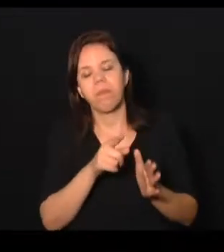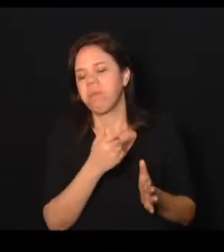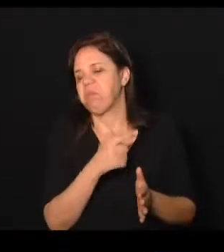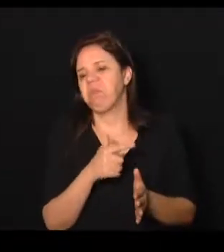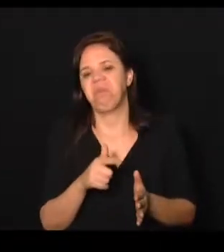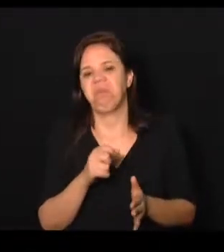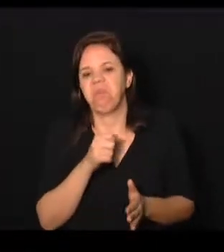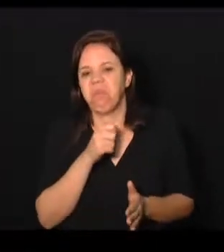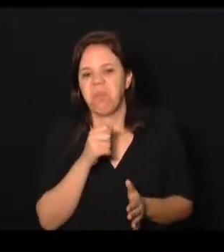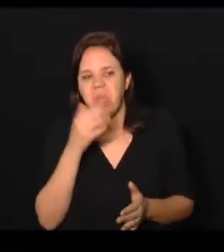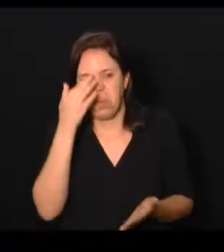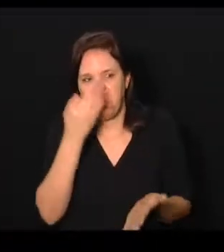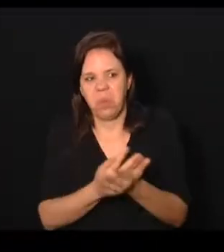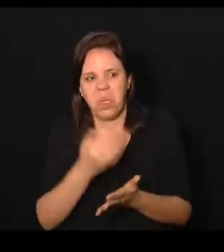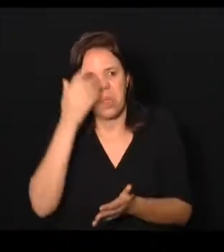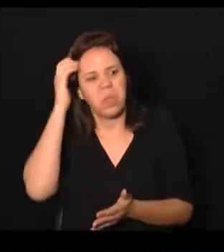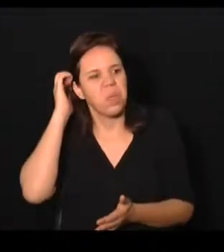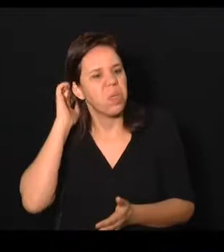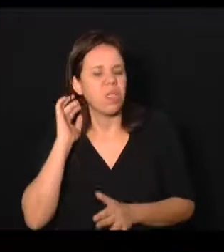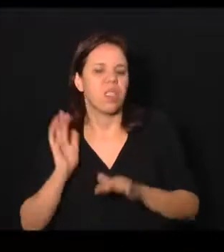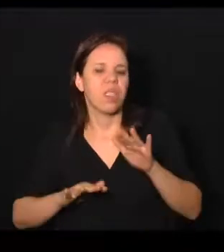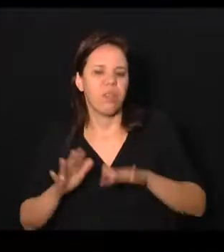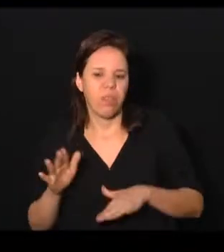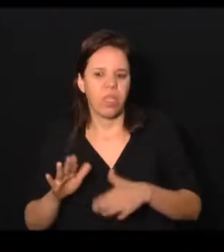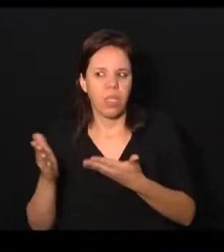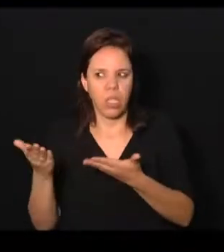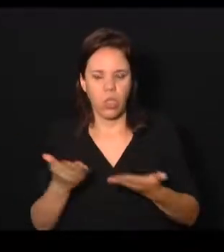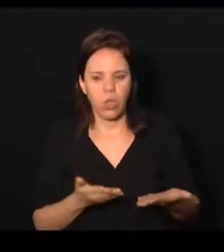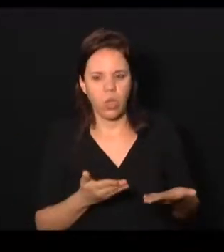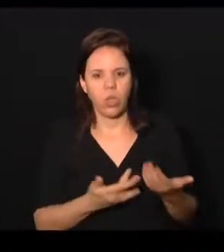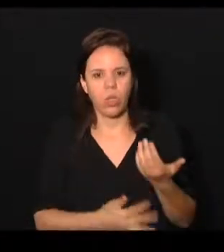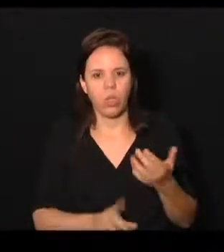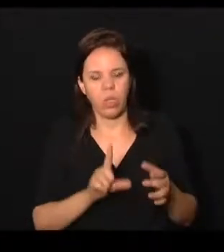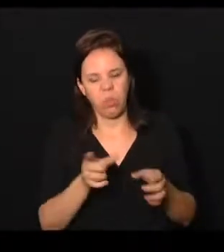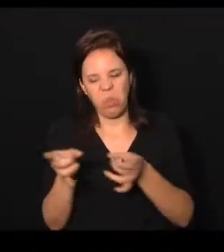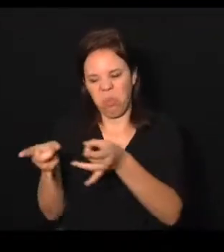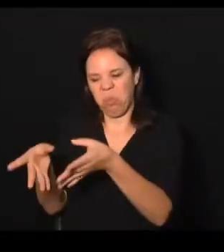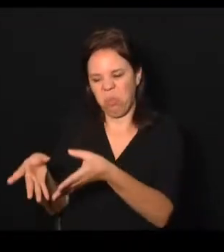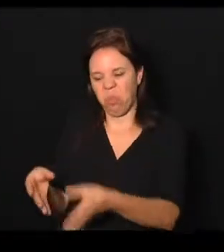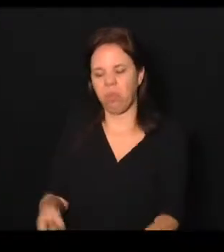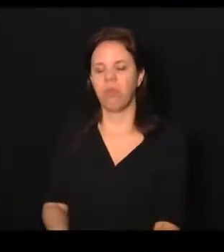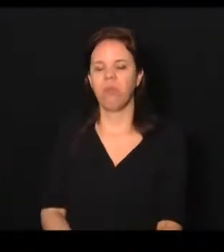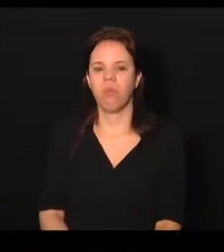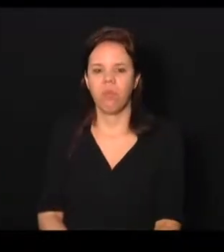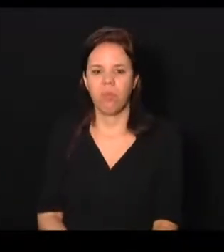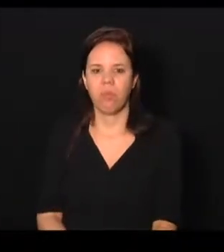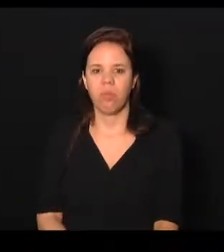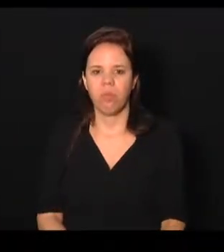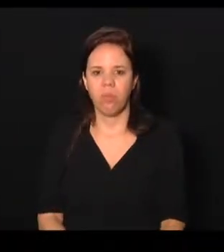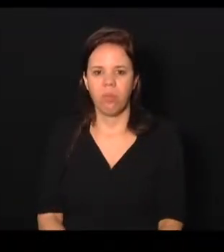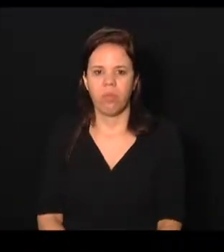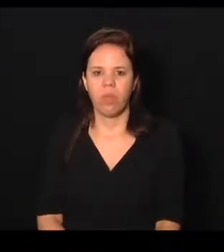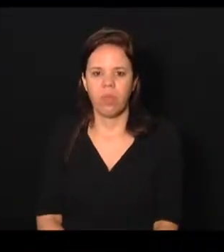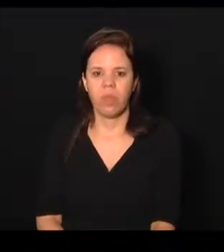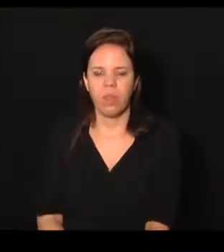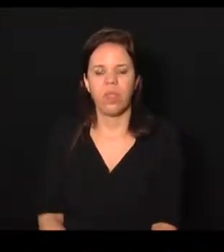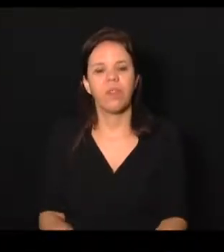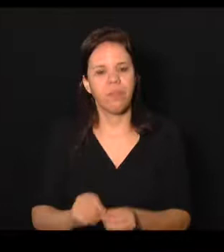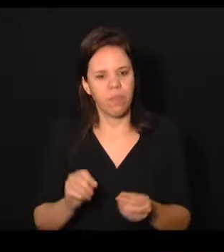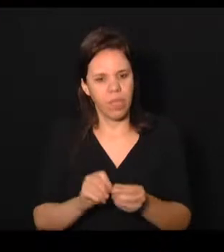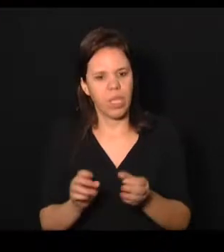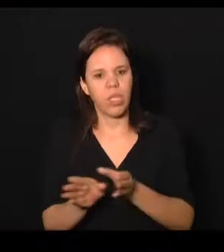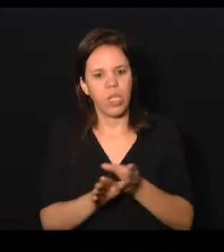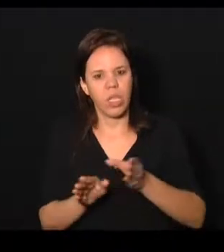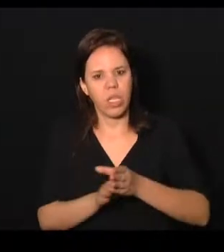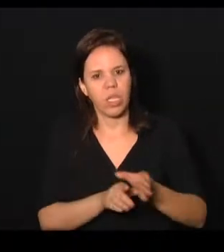confiável. Então, muitas vezes, a gente até colhe o sangue e depois despreza, né? E faz uma orientação posteriormente para esse